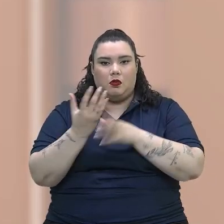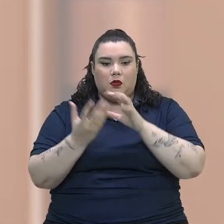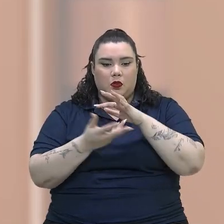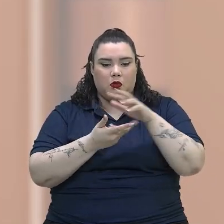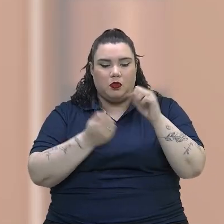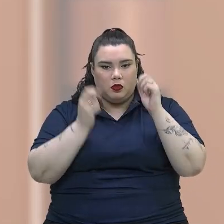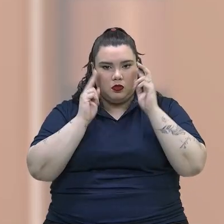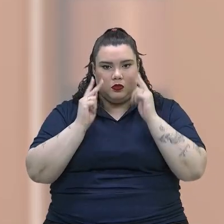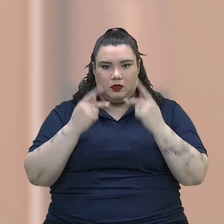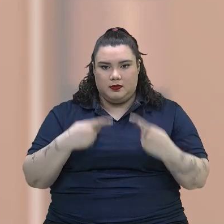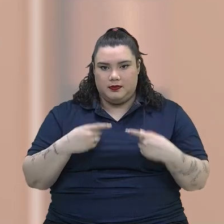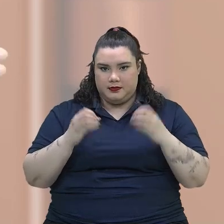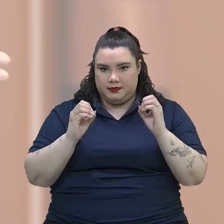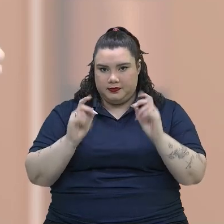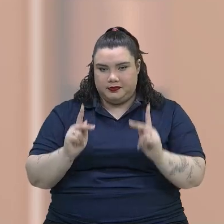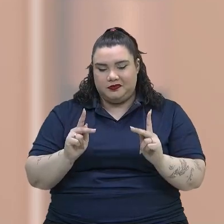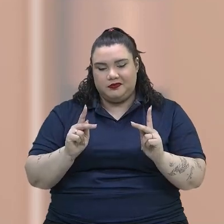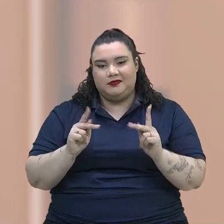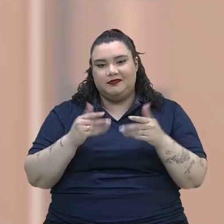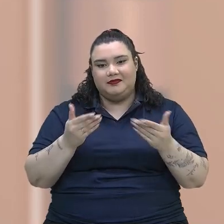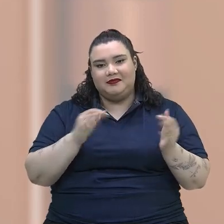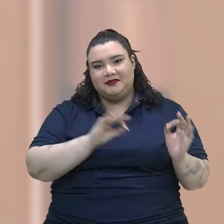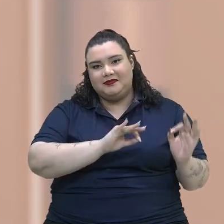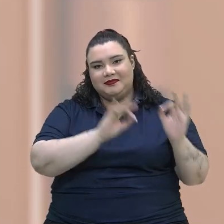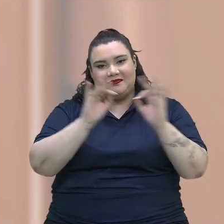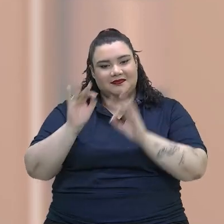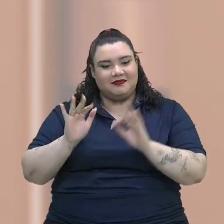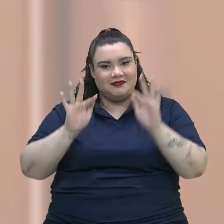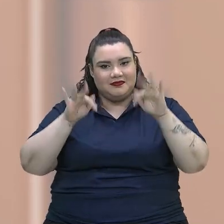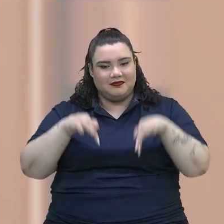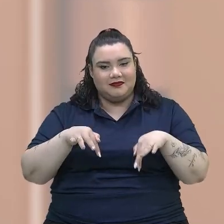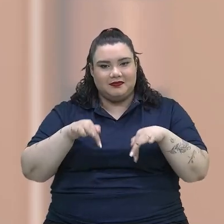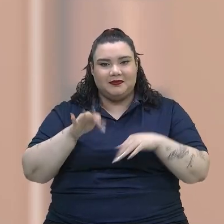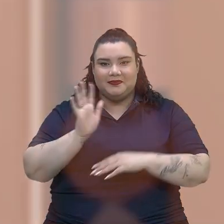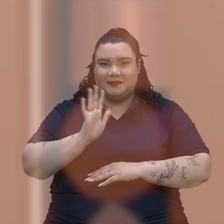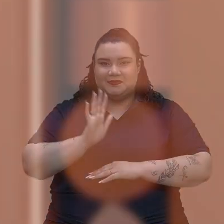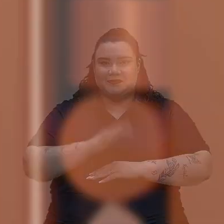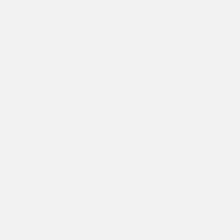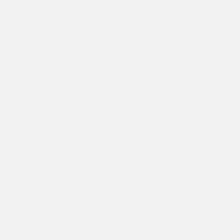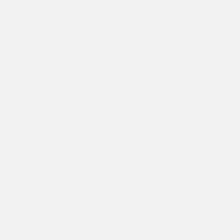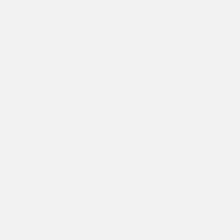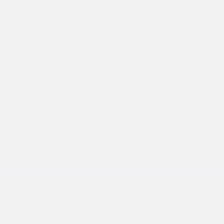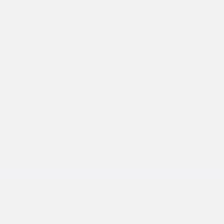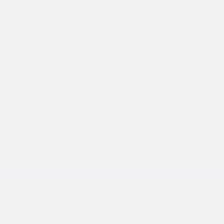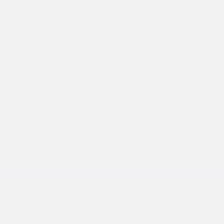humano, tá certo? Muito bem, a gente fica por aqui e até uma próxima aula.